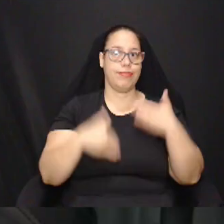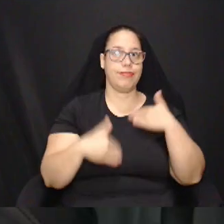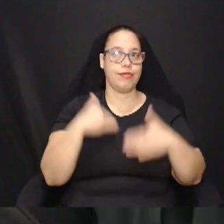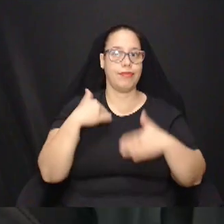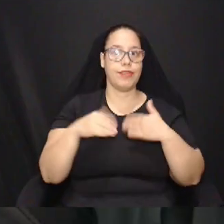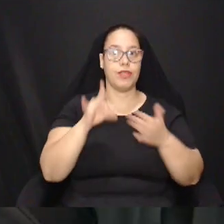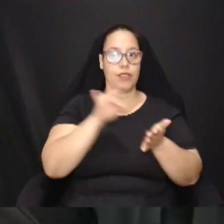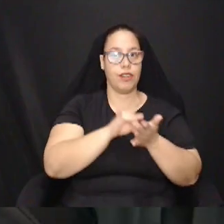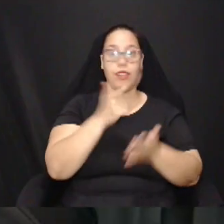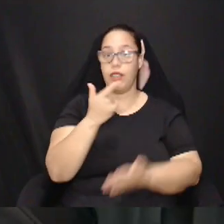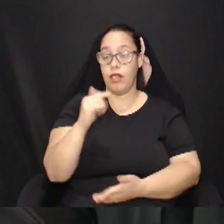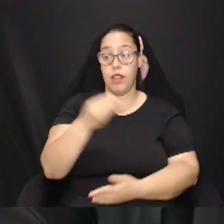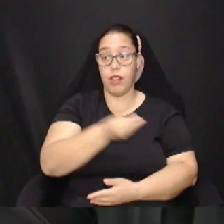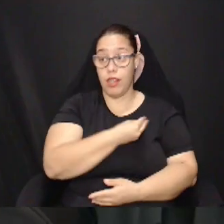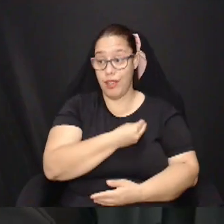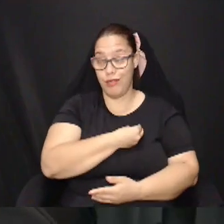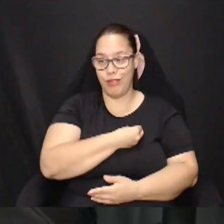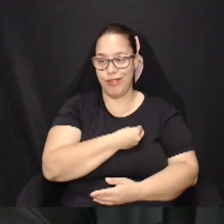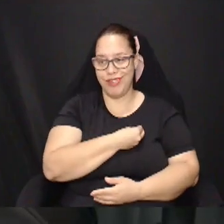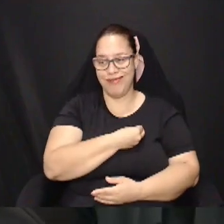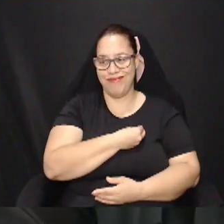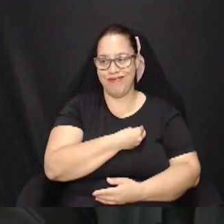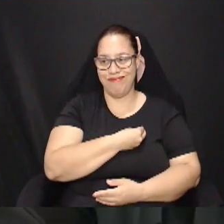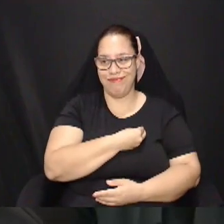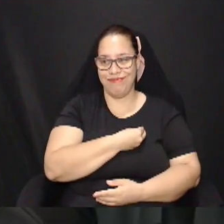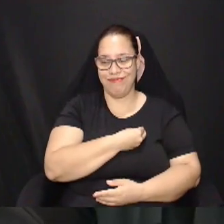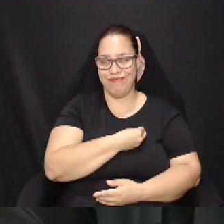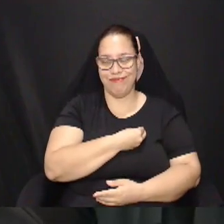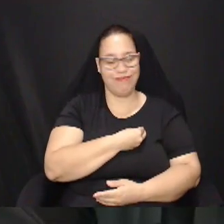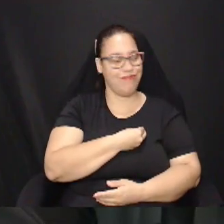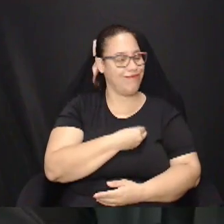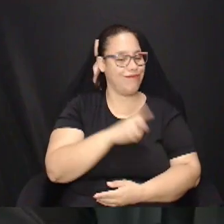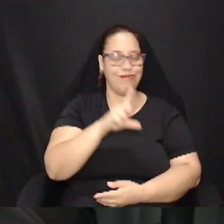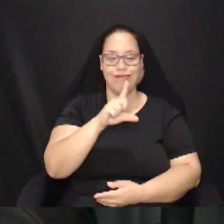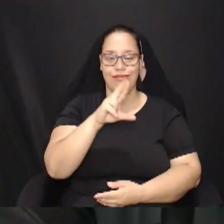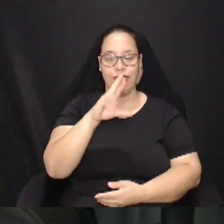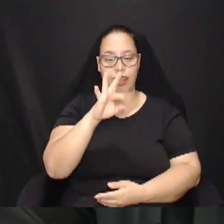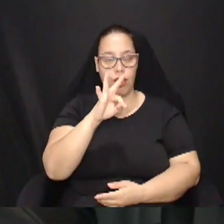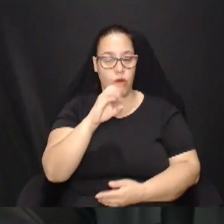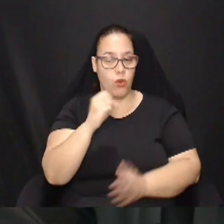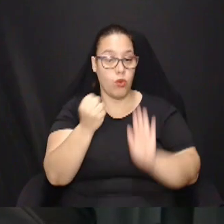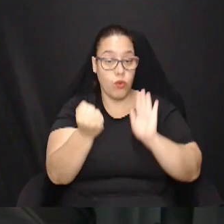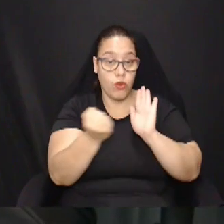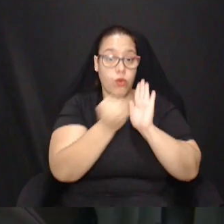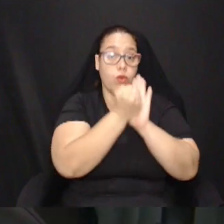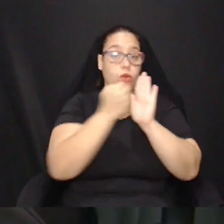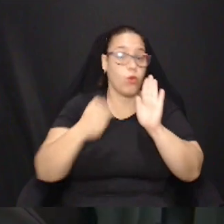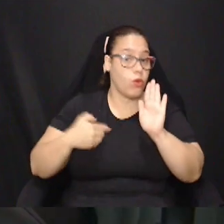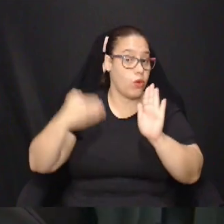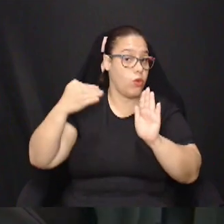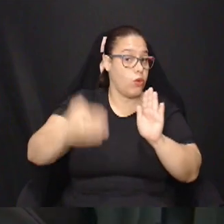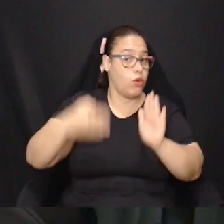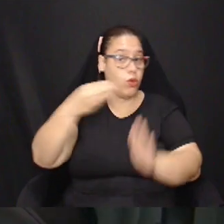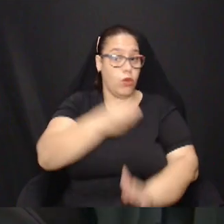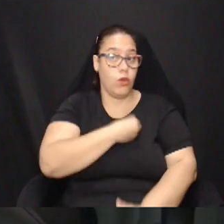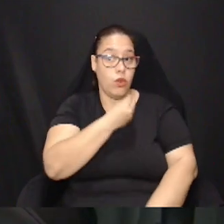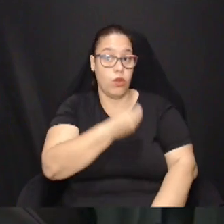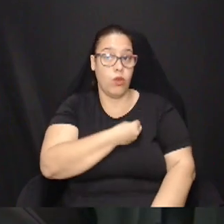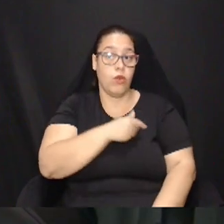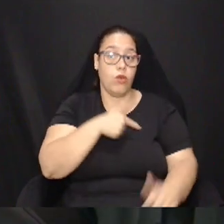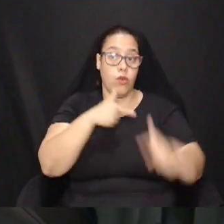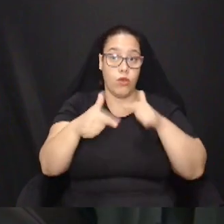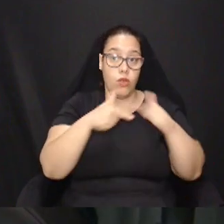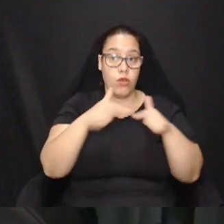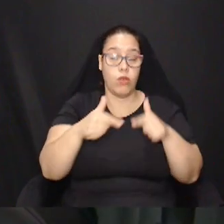está mais aqui. É perda, a gente né? Passa por lutos muito simbólicos no decorrer da nossa vida, seja de uma perda de um trabalho, de um animal de